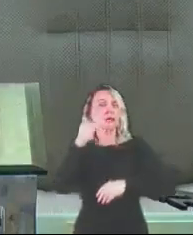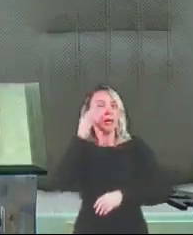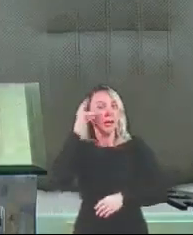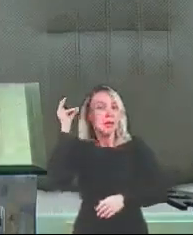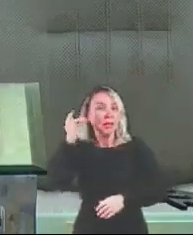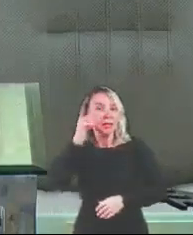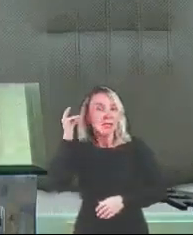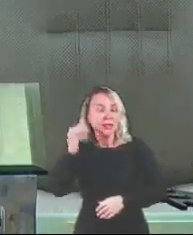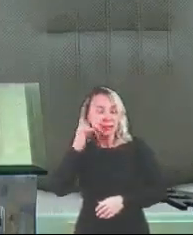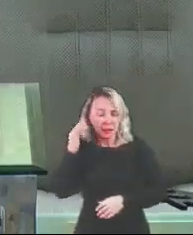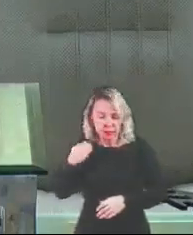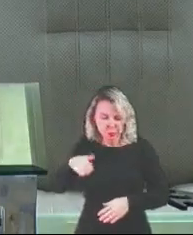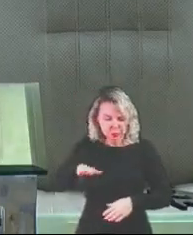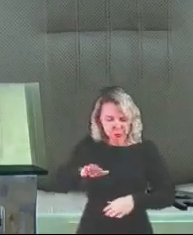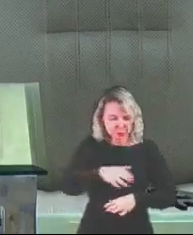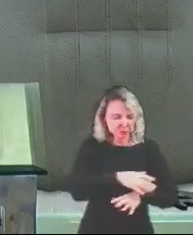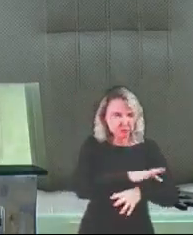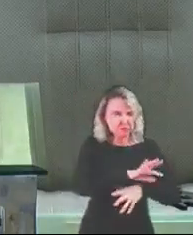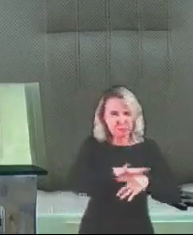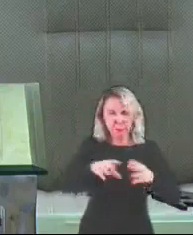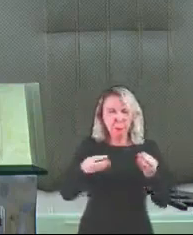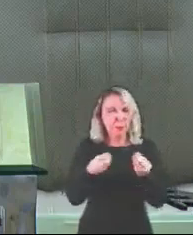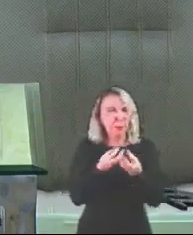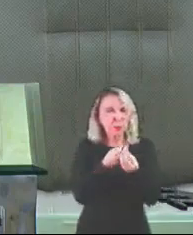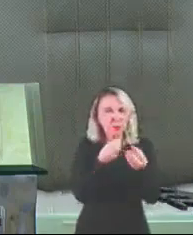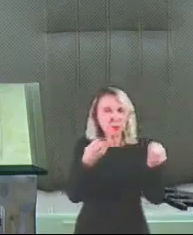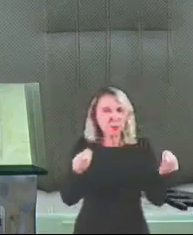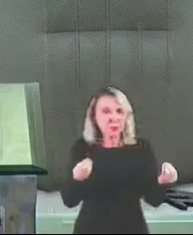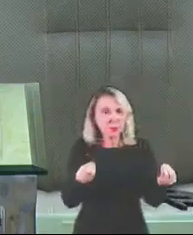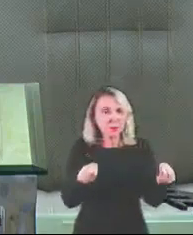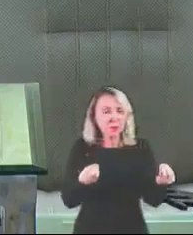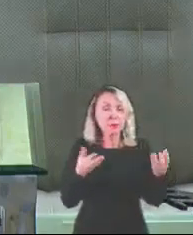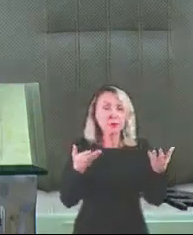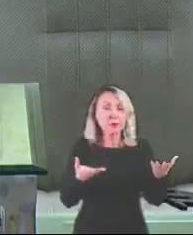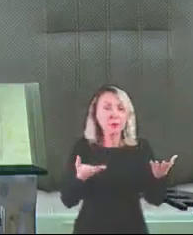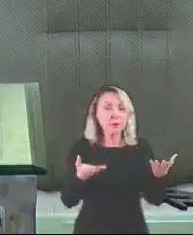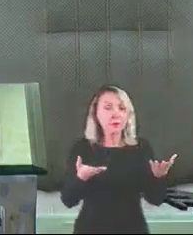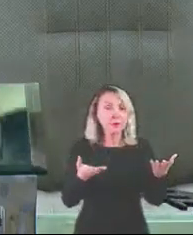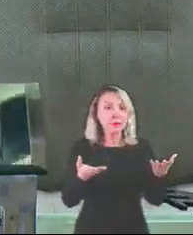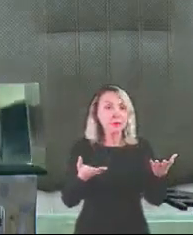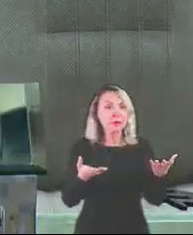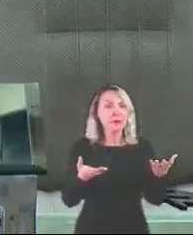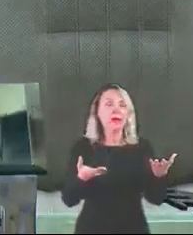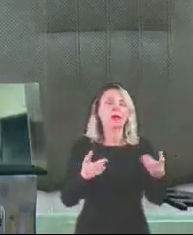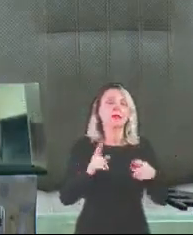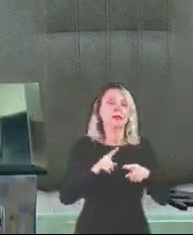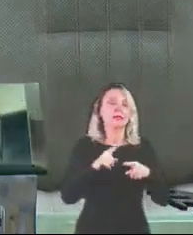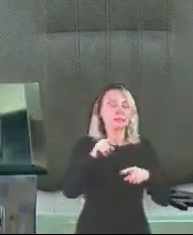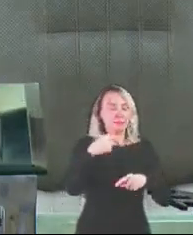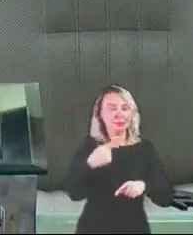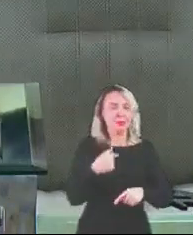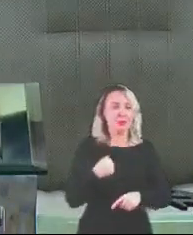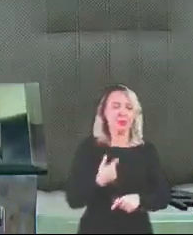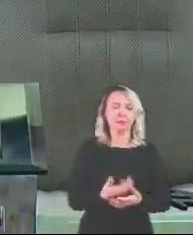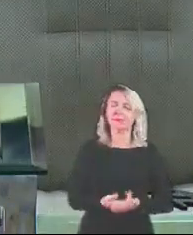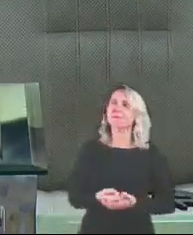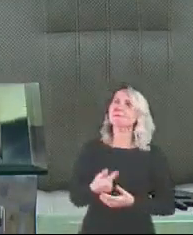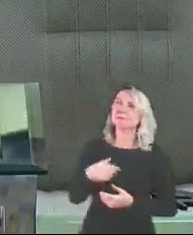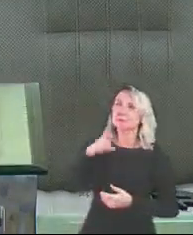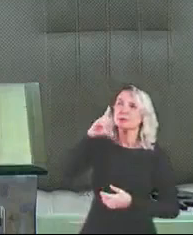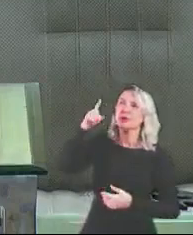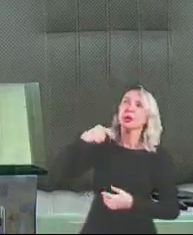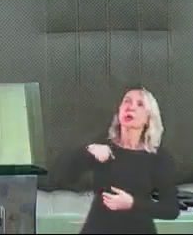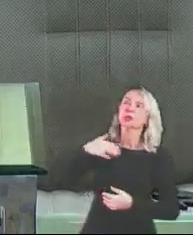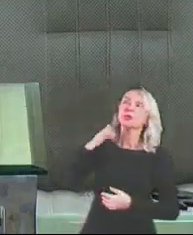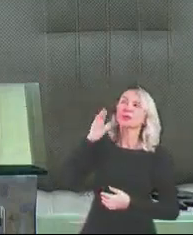Deus é Deus, realmente Deus é Deus, eu reconheço. E irmão disse que do dia para a noite sumiu todos os ratos da casa dele. Aí